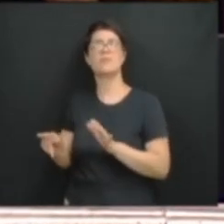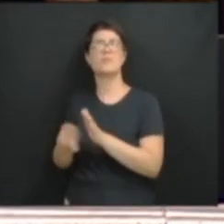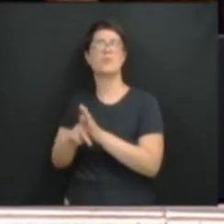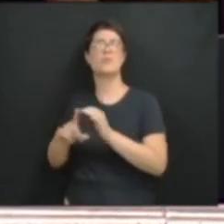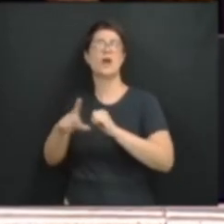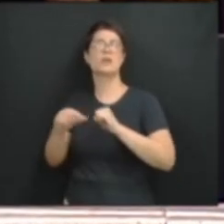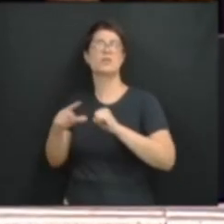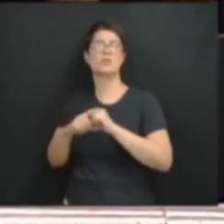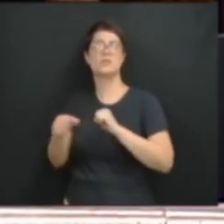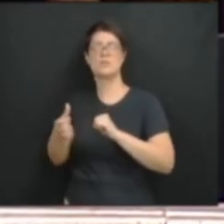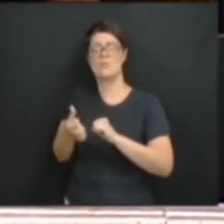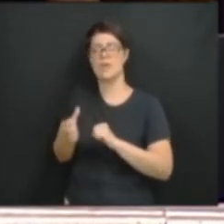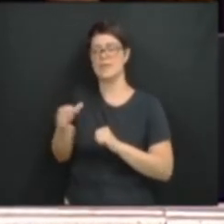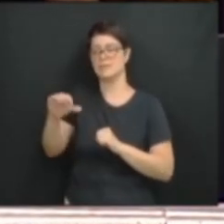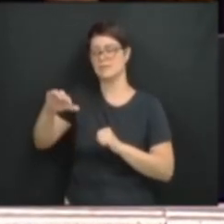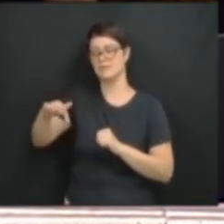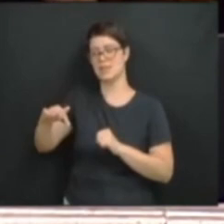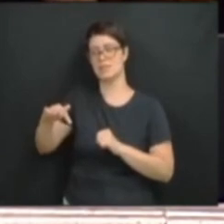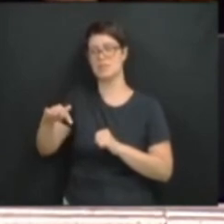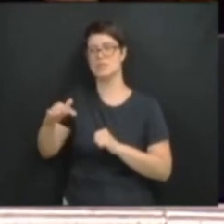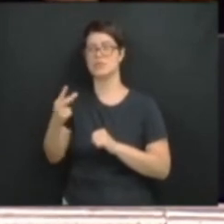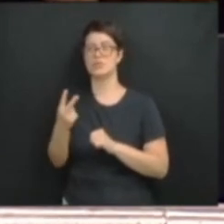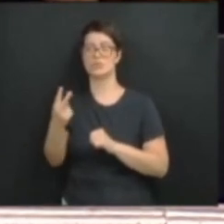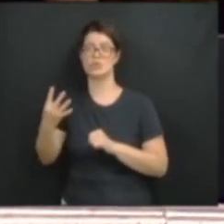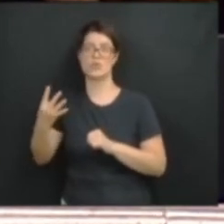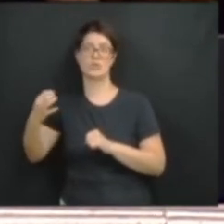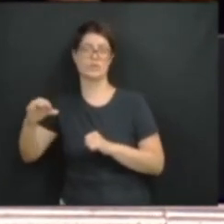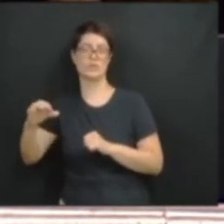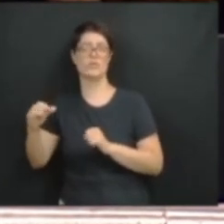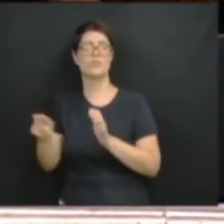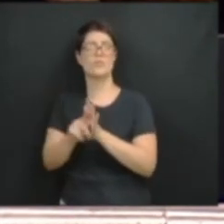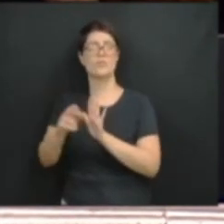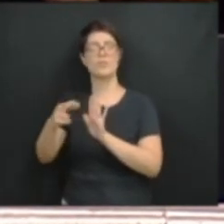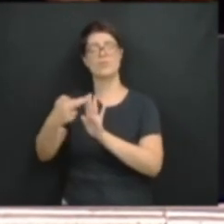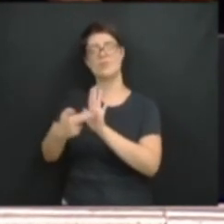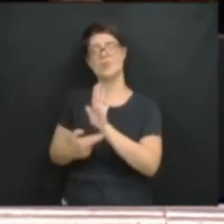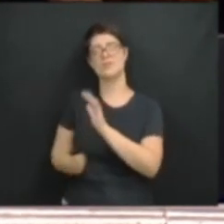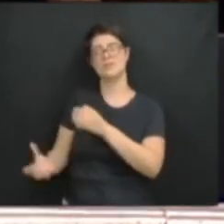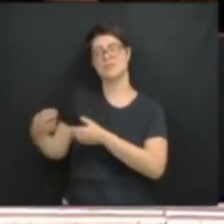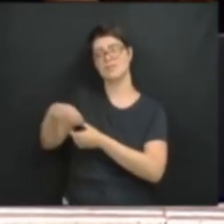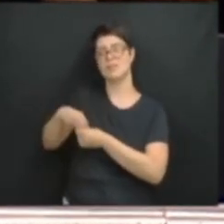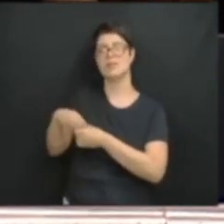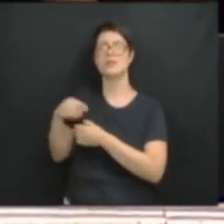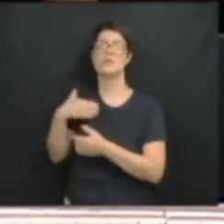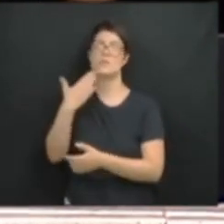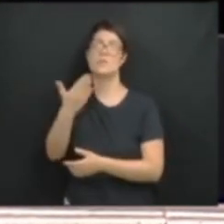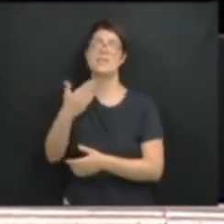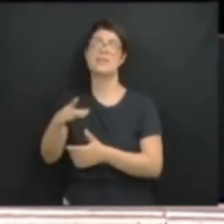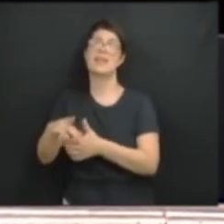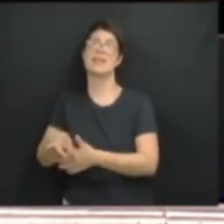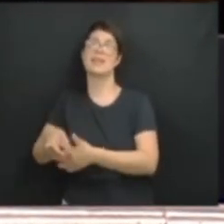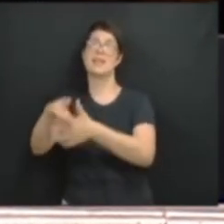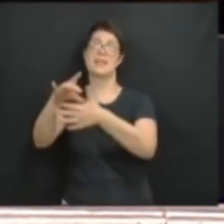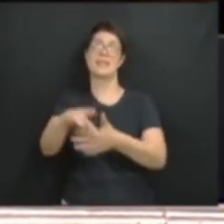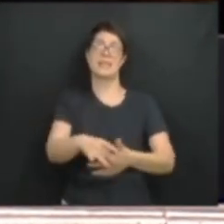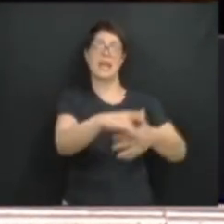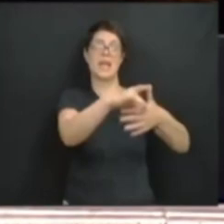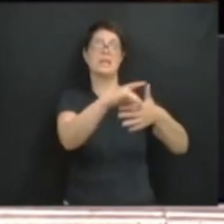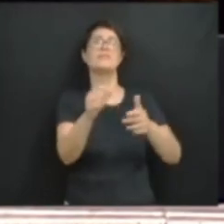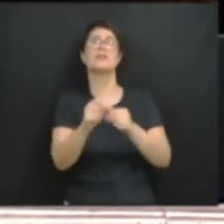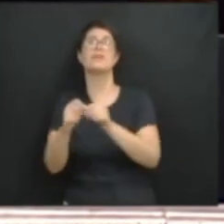249 do Regimento Interno Solicito aos líderes que procederam a indicação dos respectivos